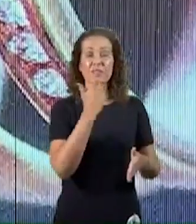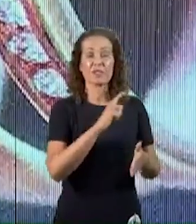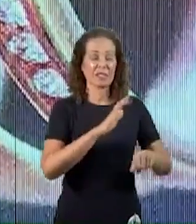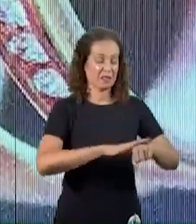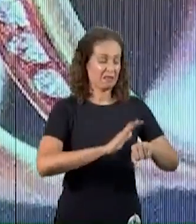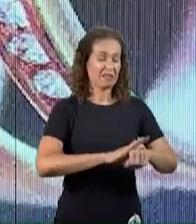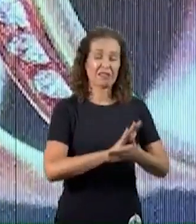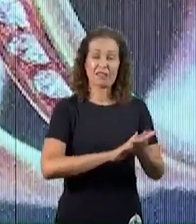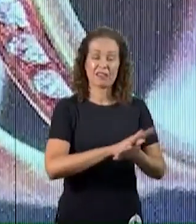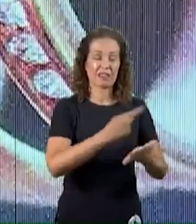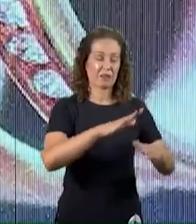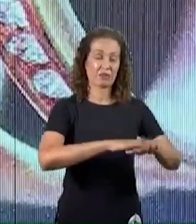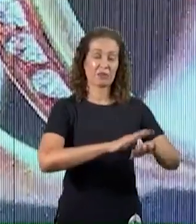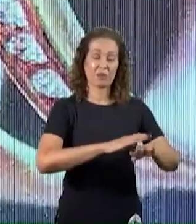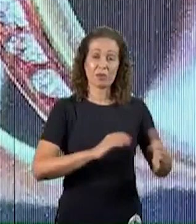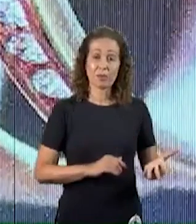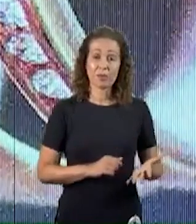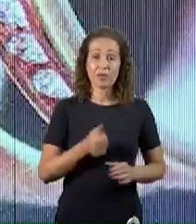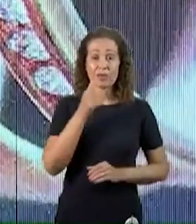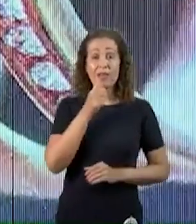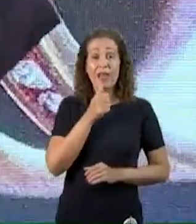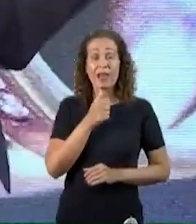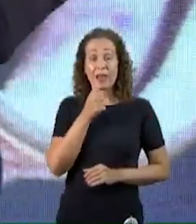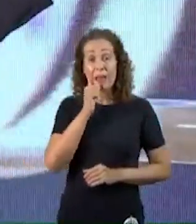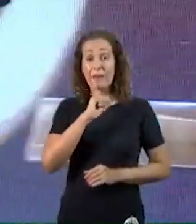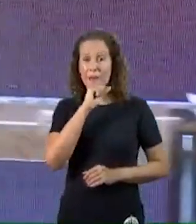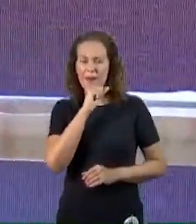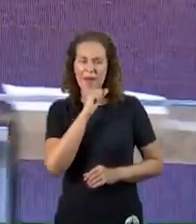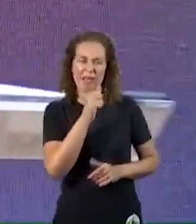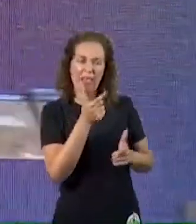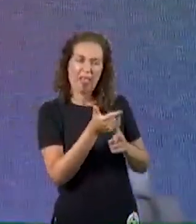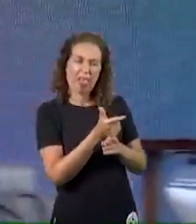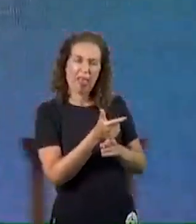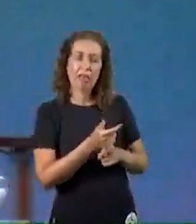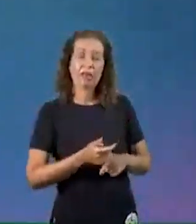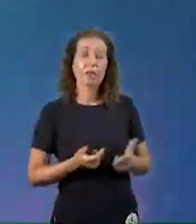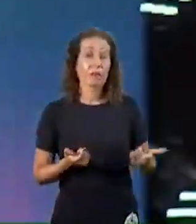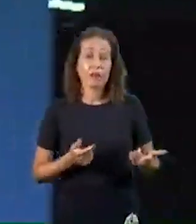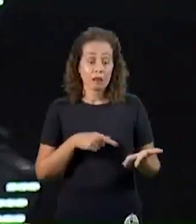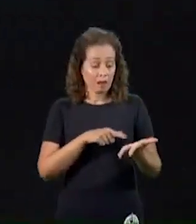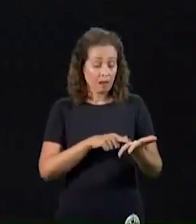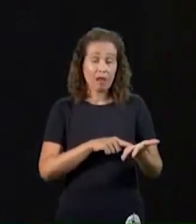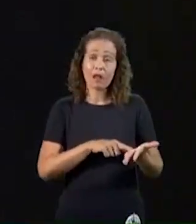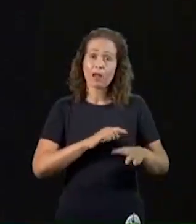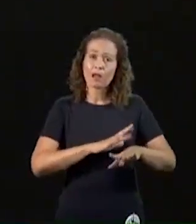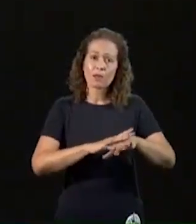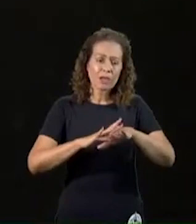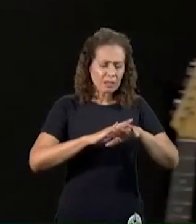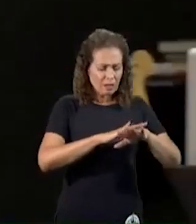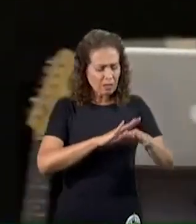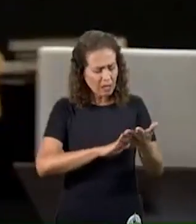com a sua mão. Gente, a mão da menina, ela não tinha doença nenhuma, mas era cheia de doença, fazia exame e não dava